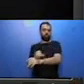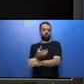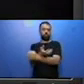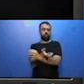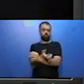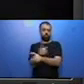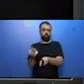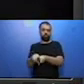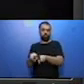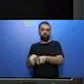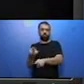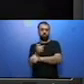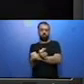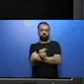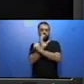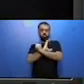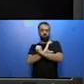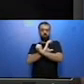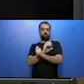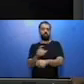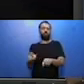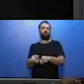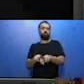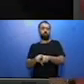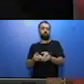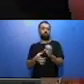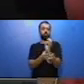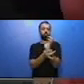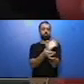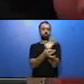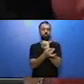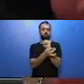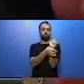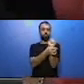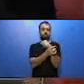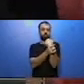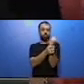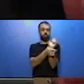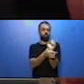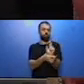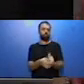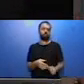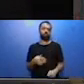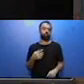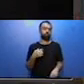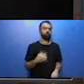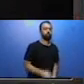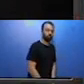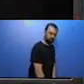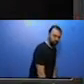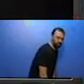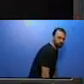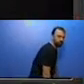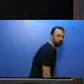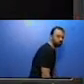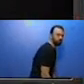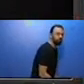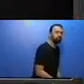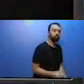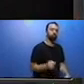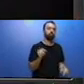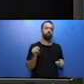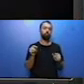ossos e a articulação. Se mantivermos uma postura inadequada, o que pode acontecer com a